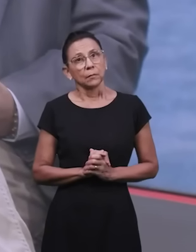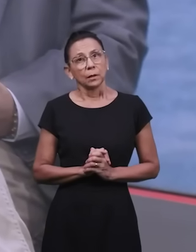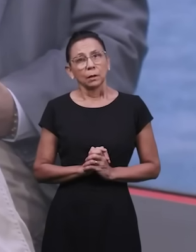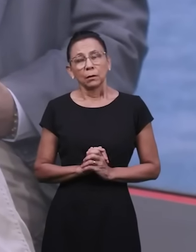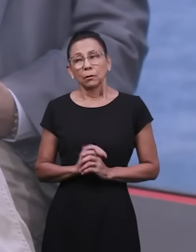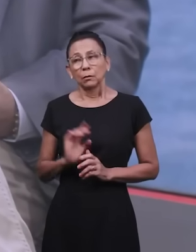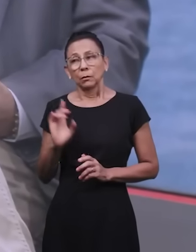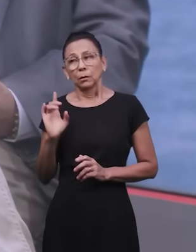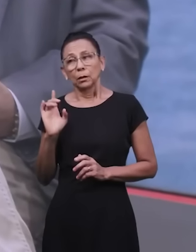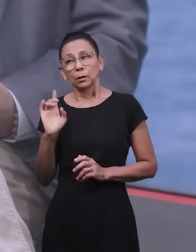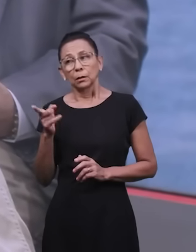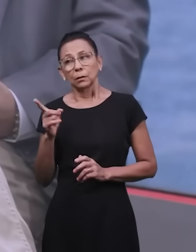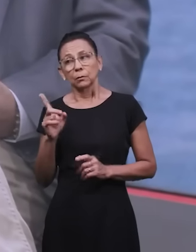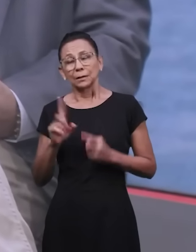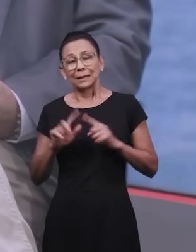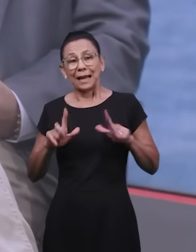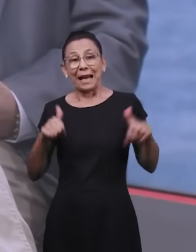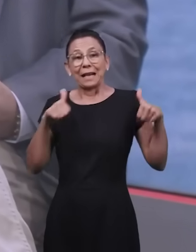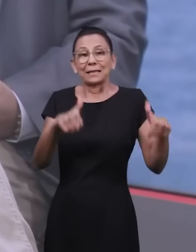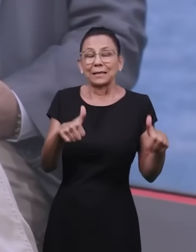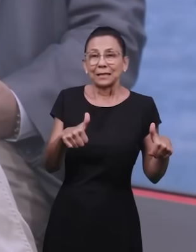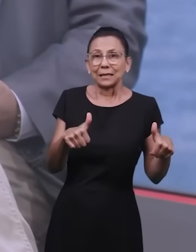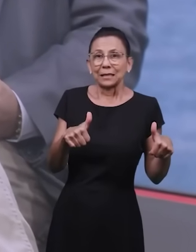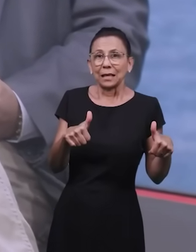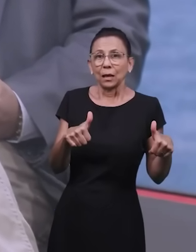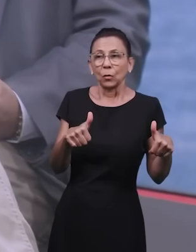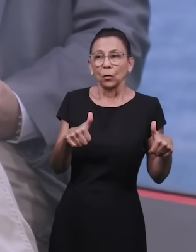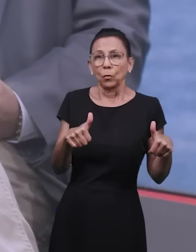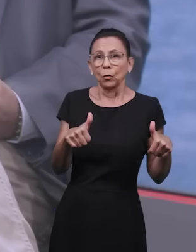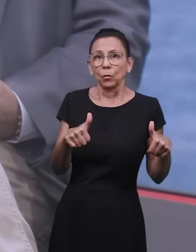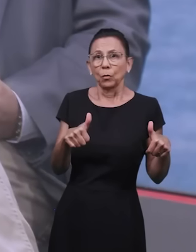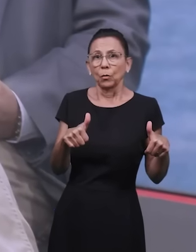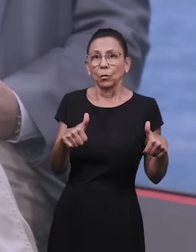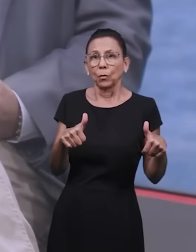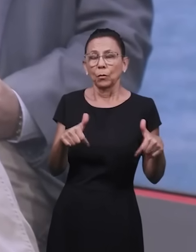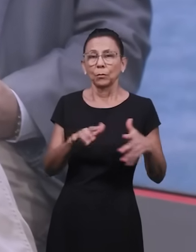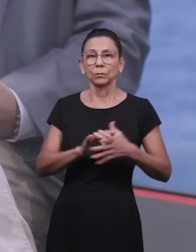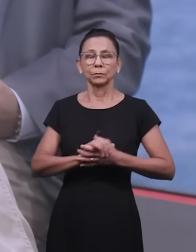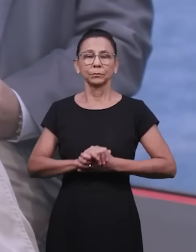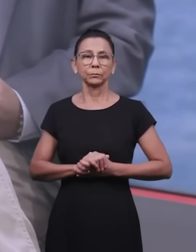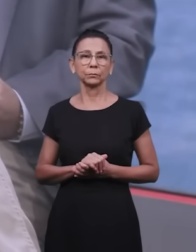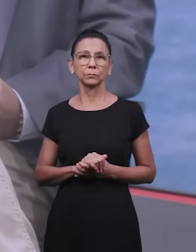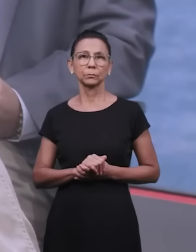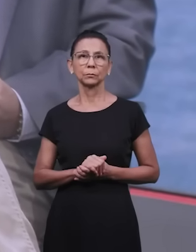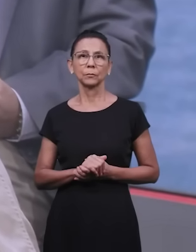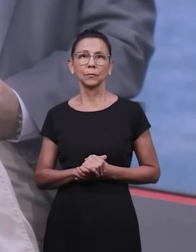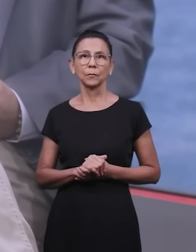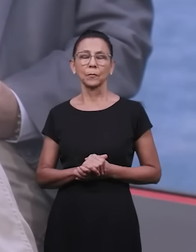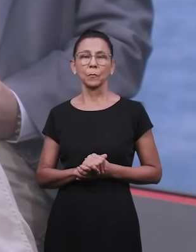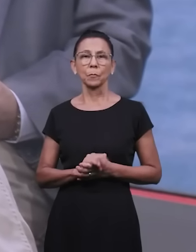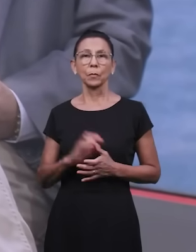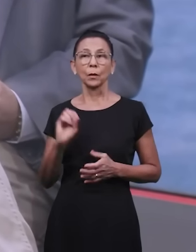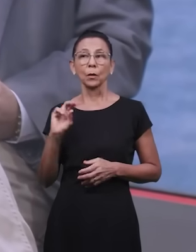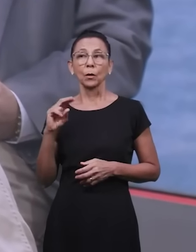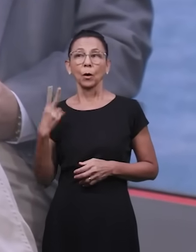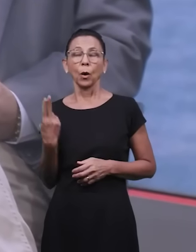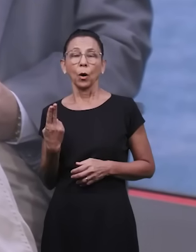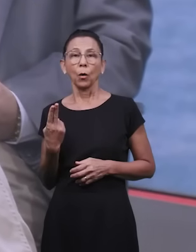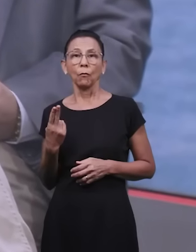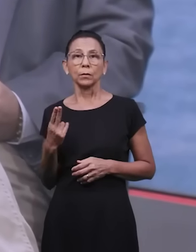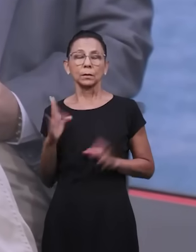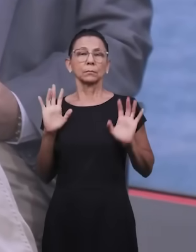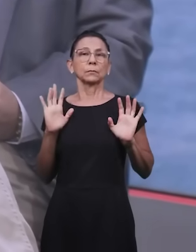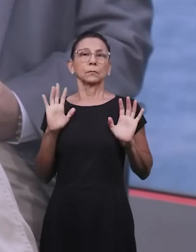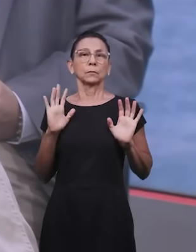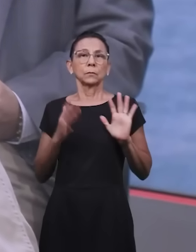você usou ação ou... Luta ou fuga. Luta ou fuga, pronto. Uhum. É isso aí, luta ou fuga. Então, você